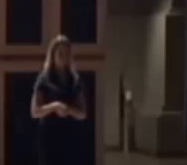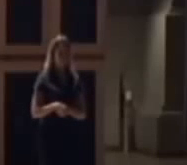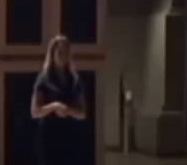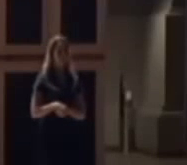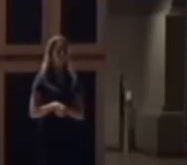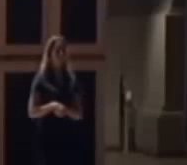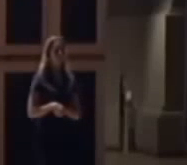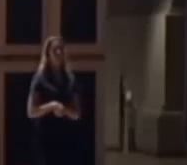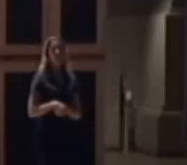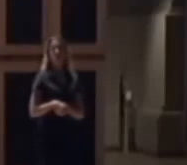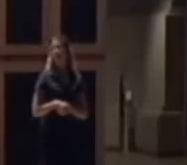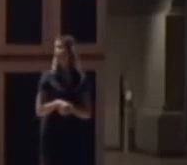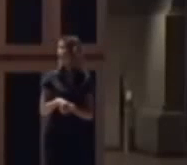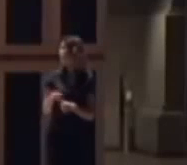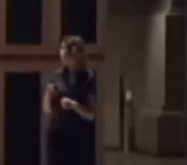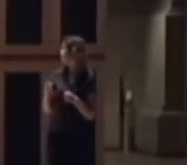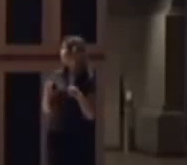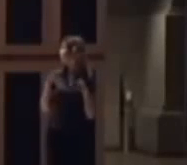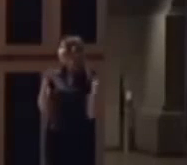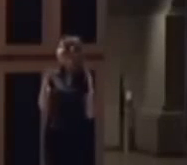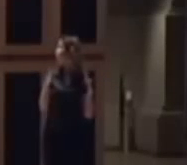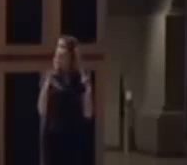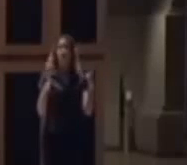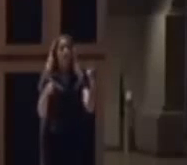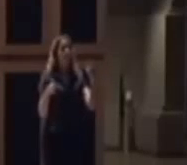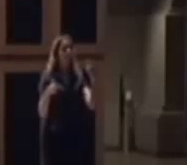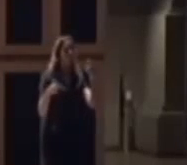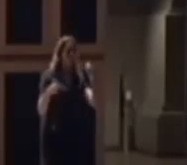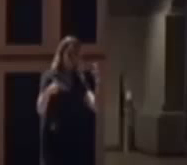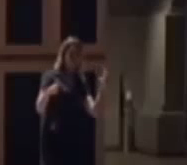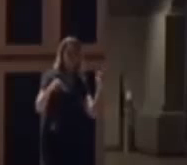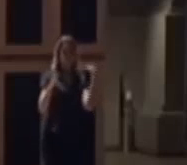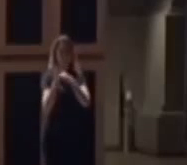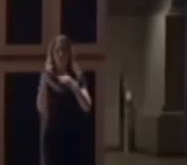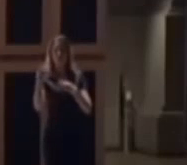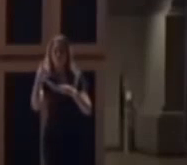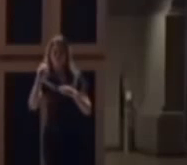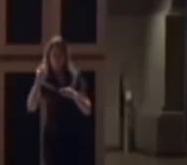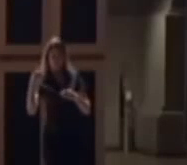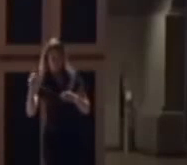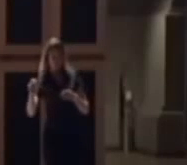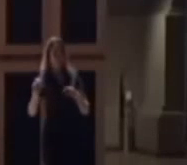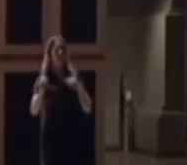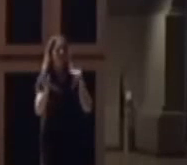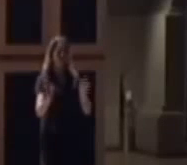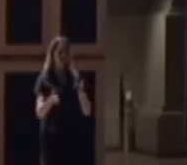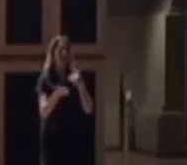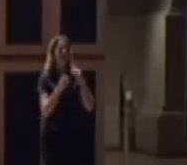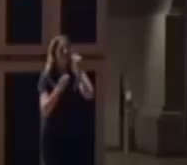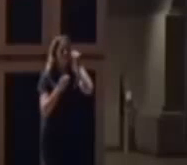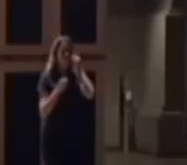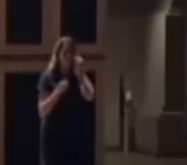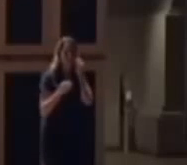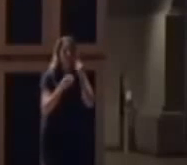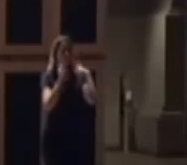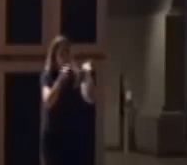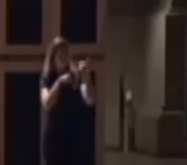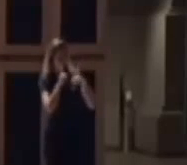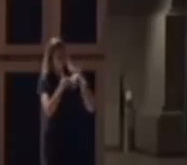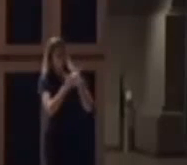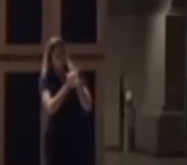de 2005 a 2010, nós, nessa experiência já implantada e iniciada em diversos